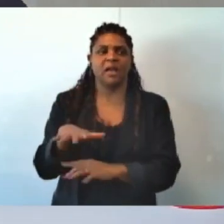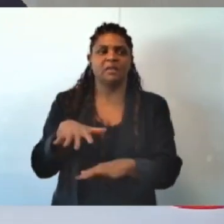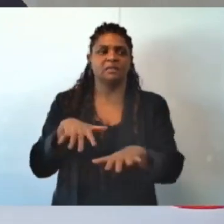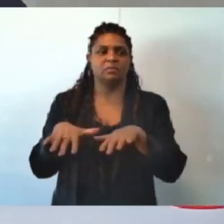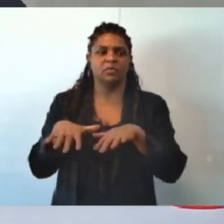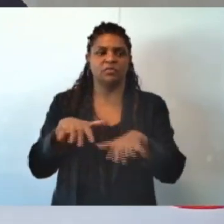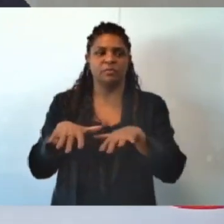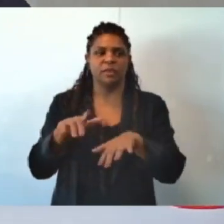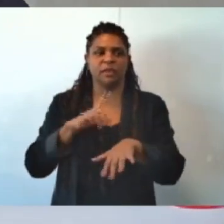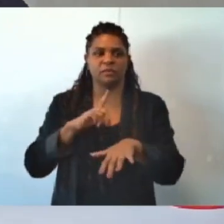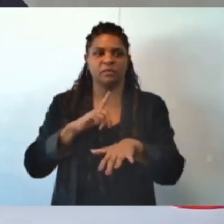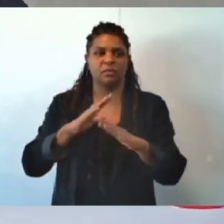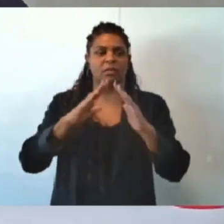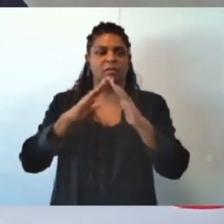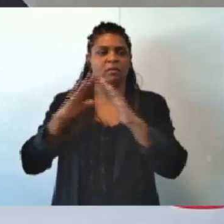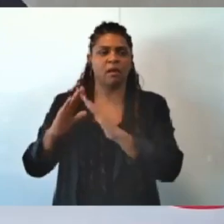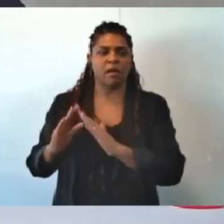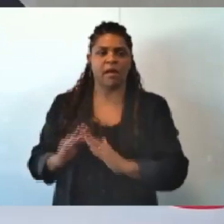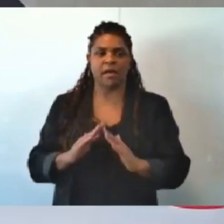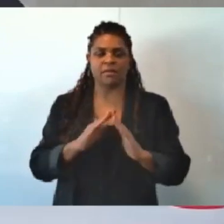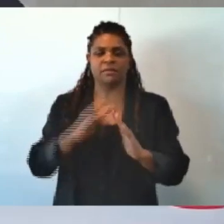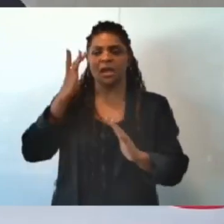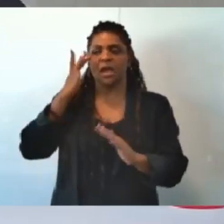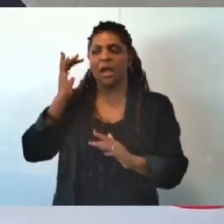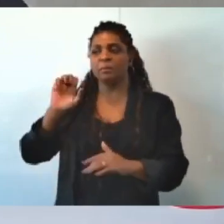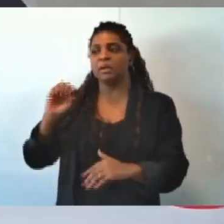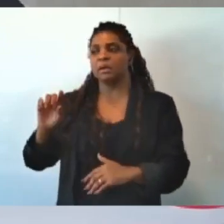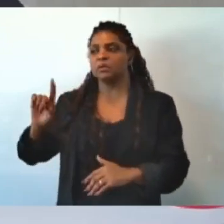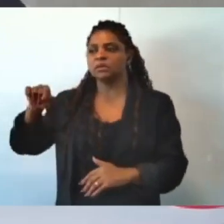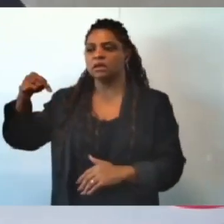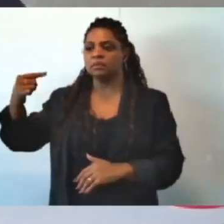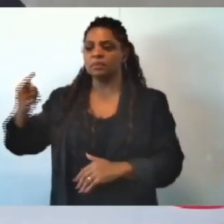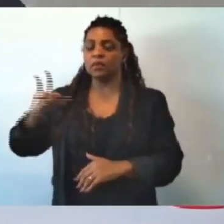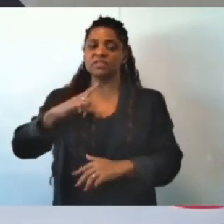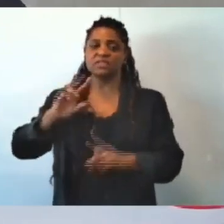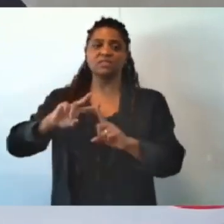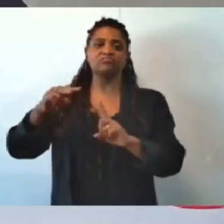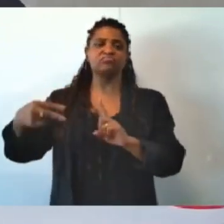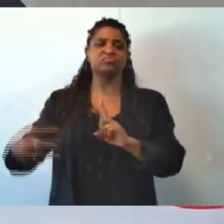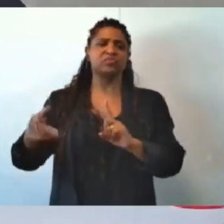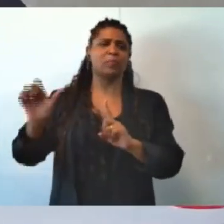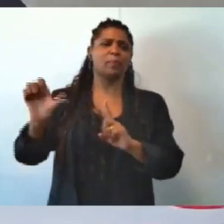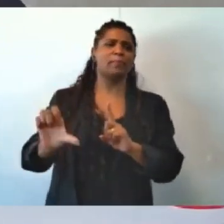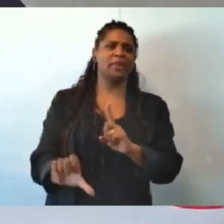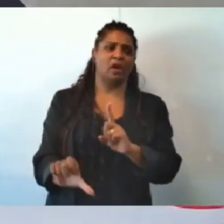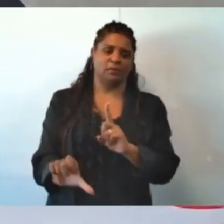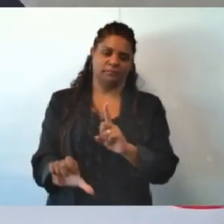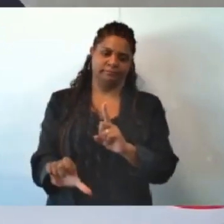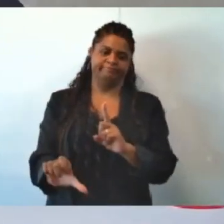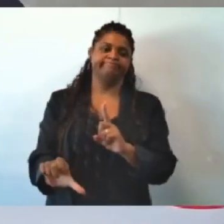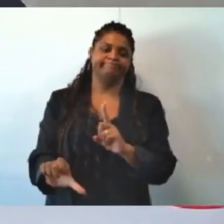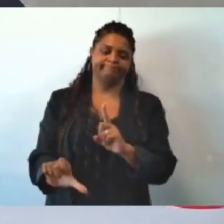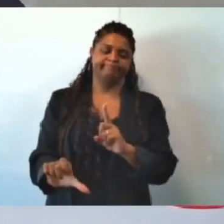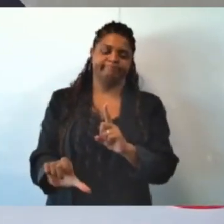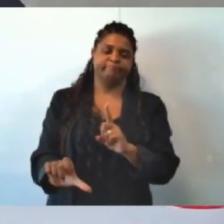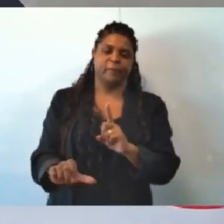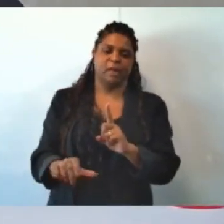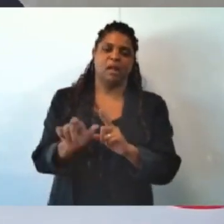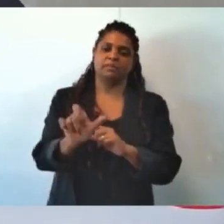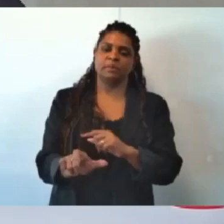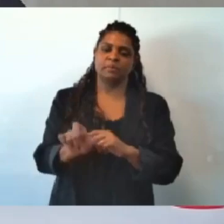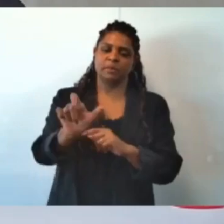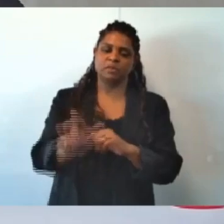moradias, amanhã ou depois, isso pode trazer uma consequência muito grande ainda para quem realmente vem até também residir dentro do centro da